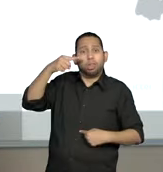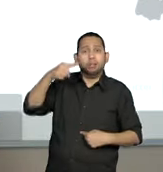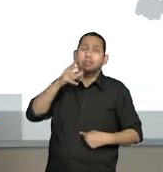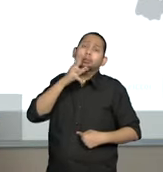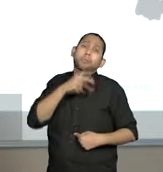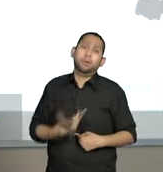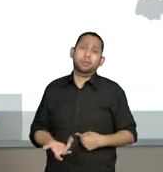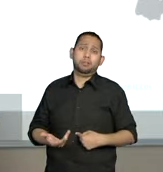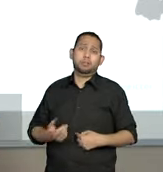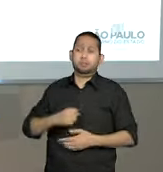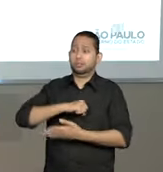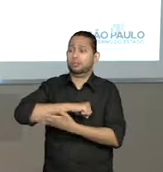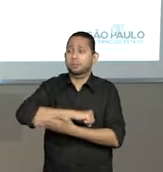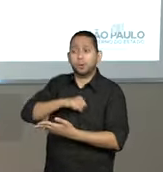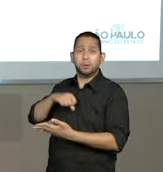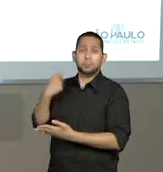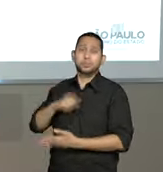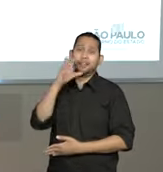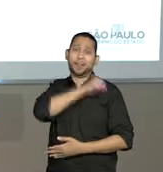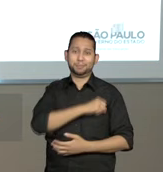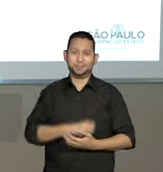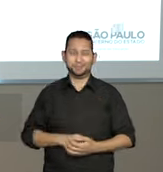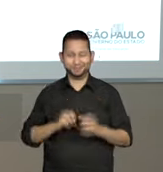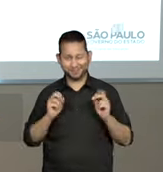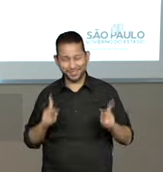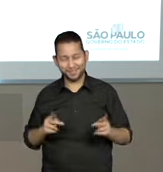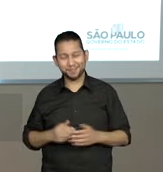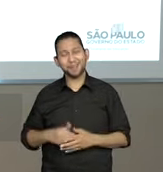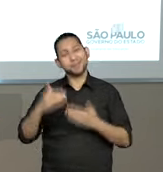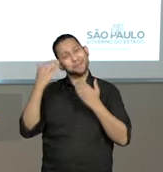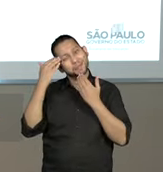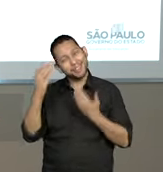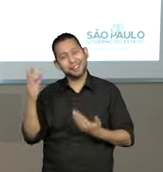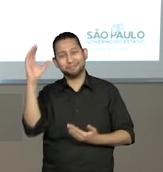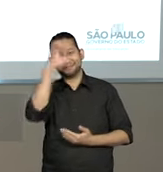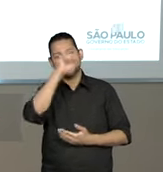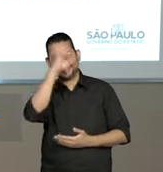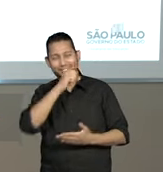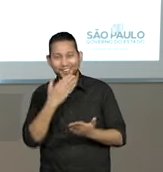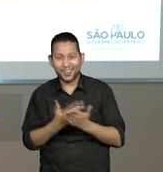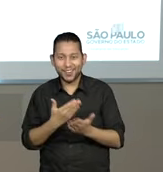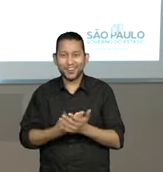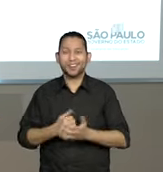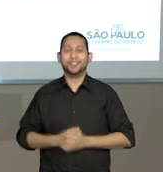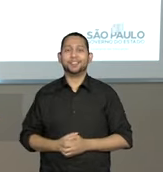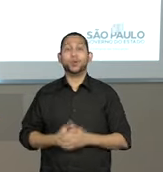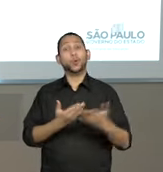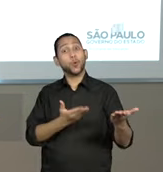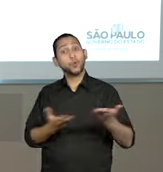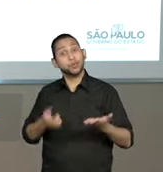mais extensa. Obrigado por estarem comigo até aqui. Convido vocês a